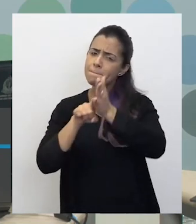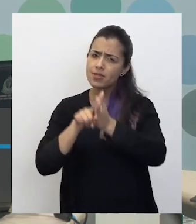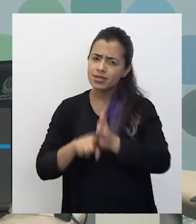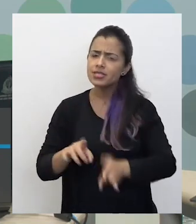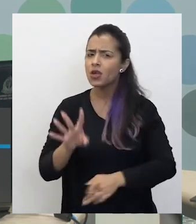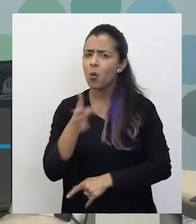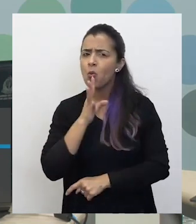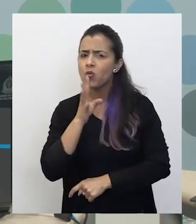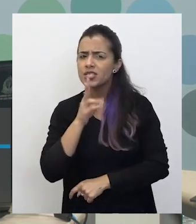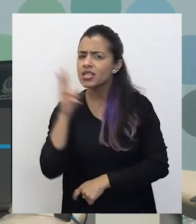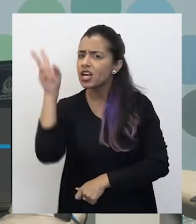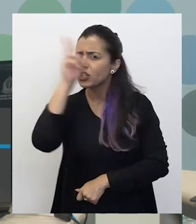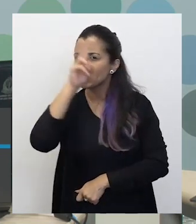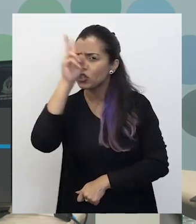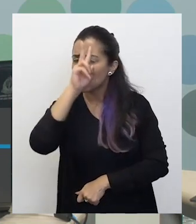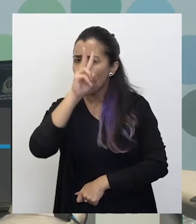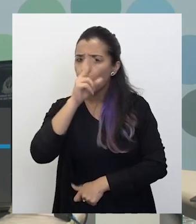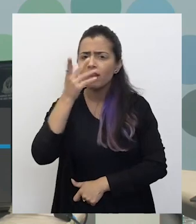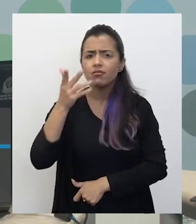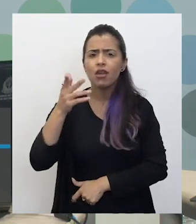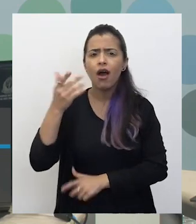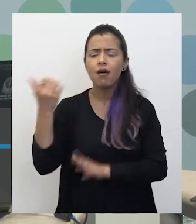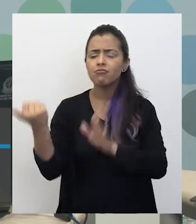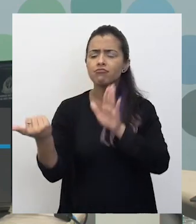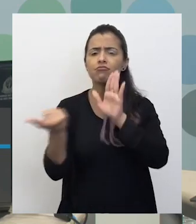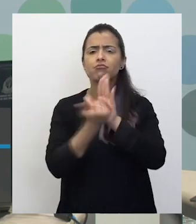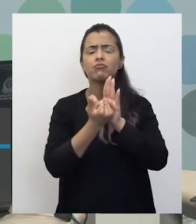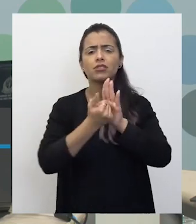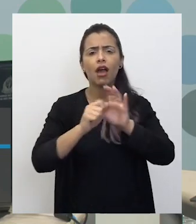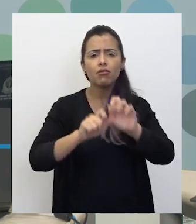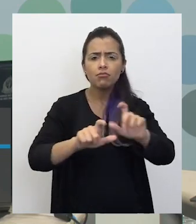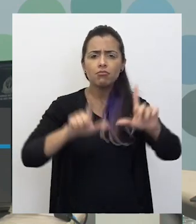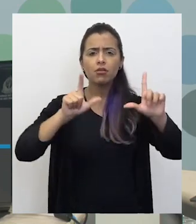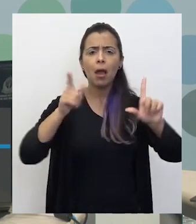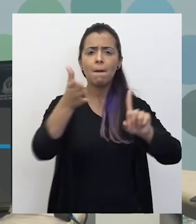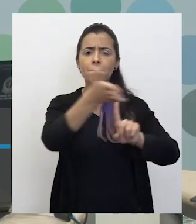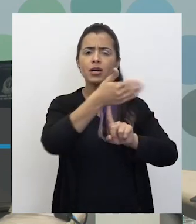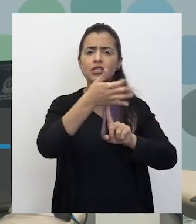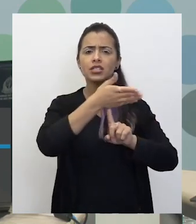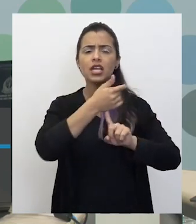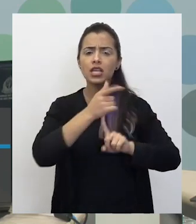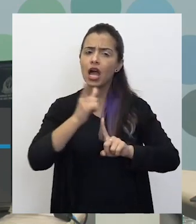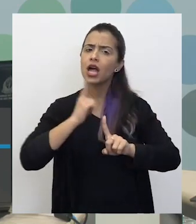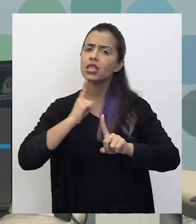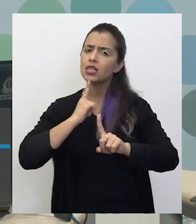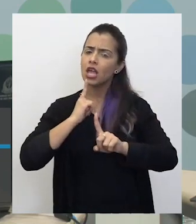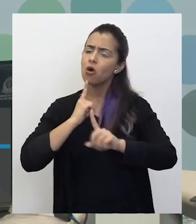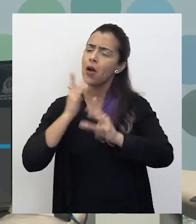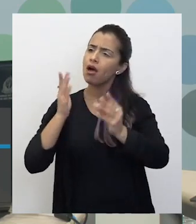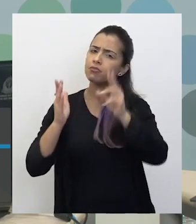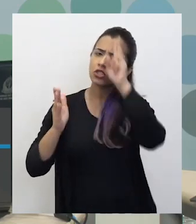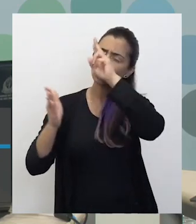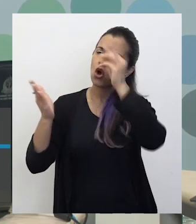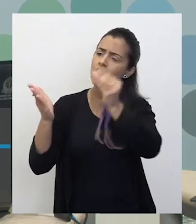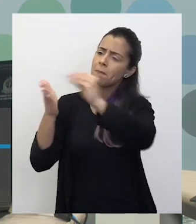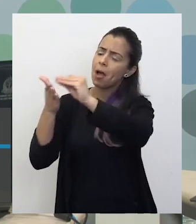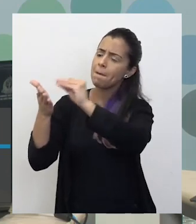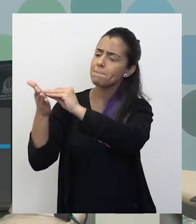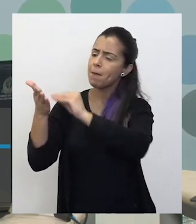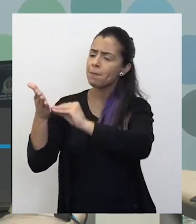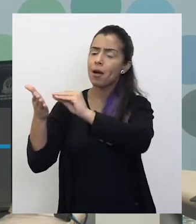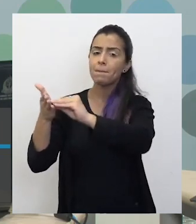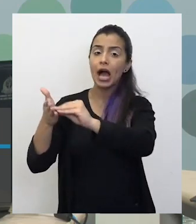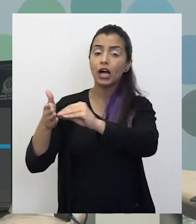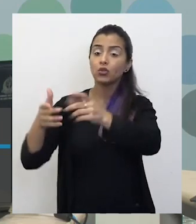sobre a história, né, o que a bandeira ela representa. Ela sempre representa algo associado à história, momentos marcantes daquele